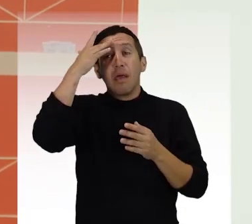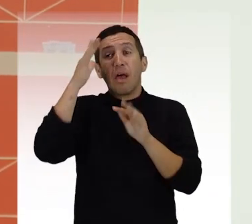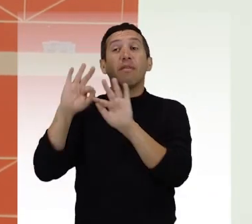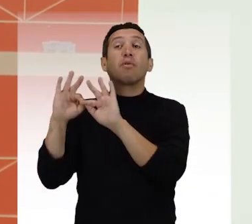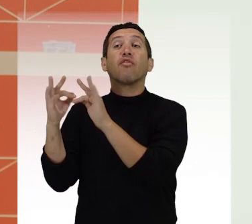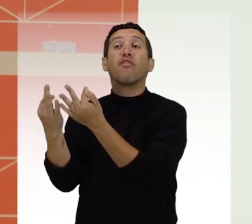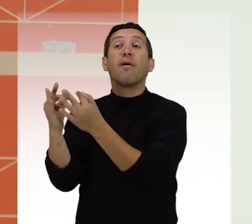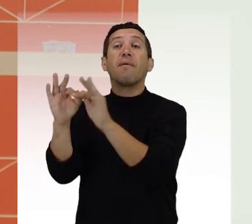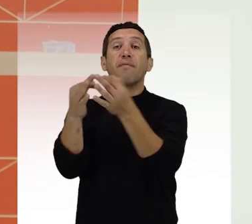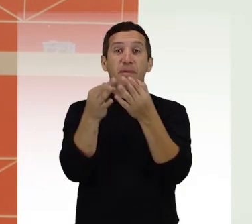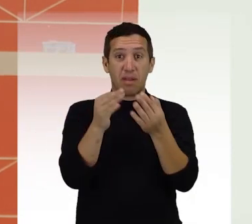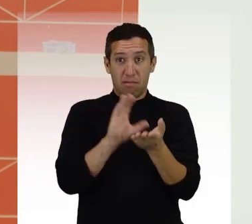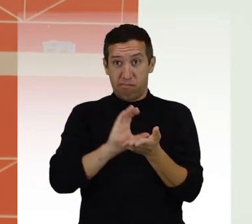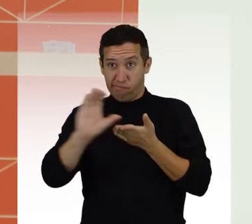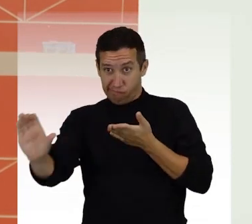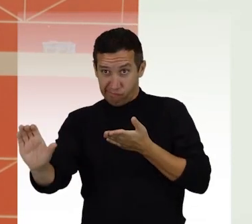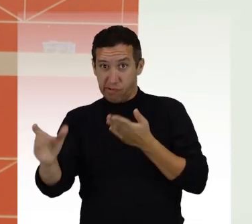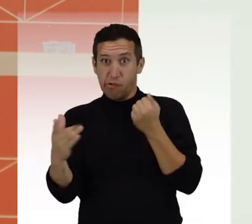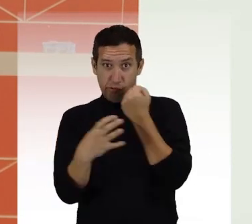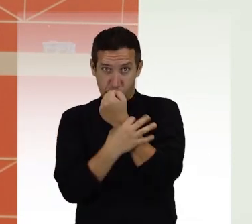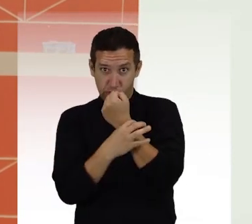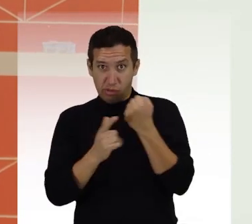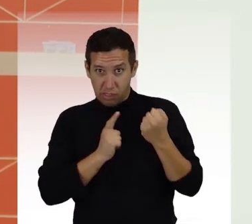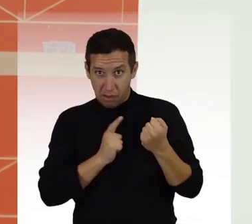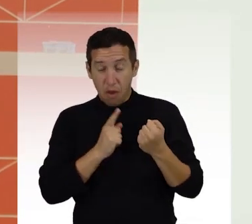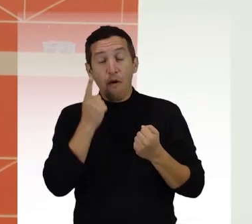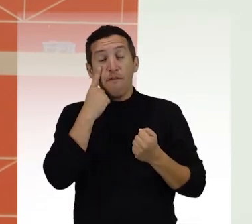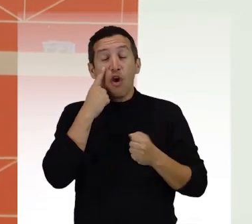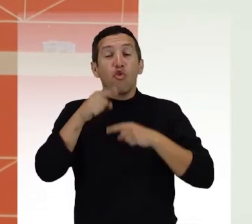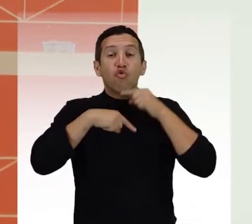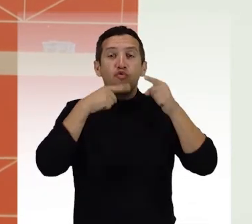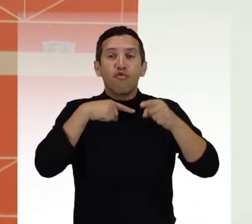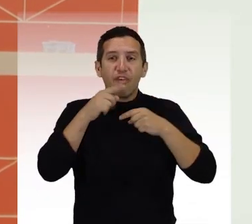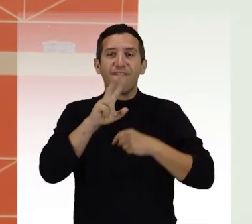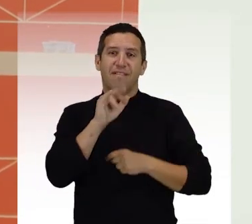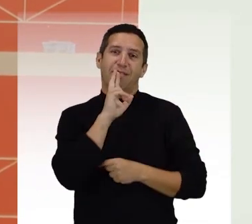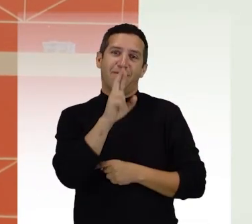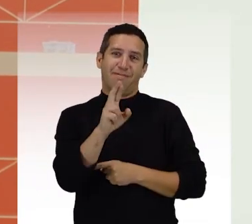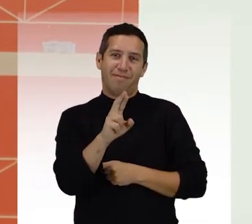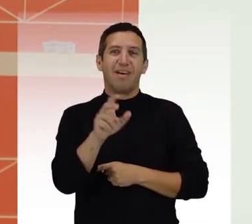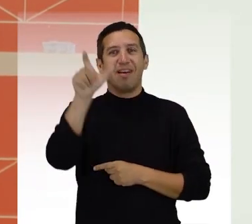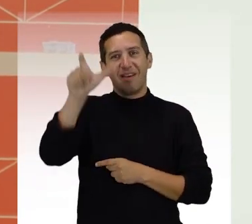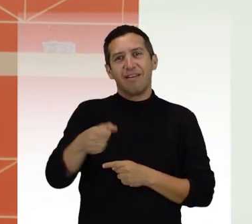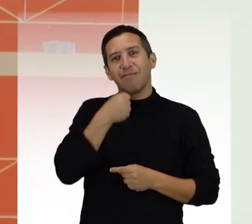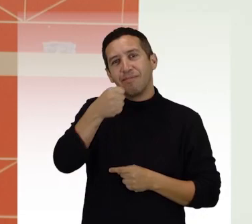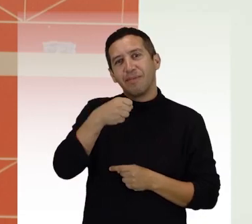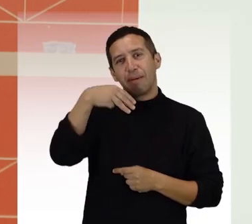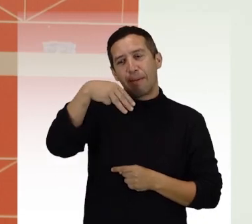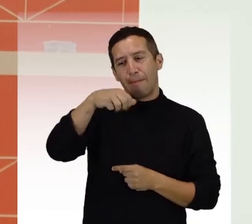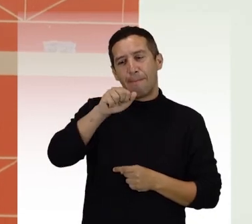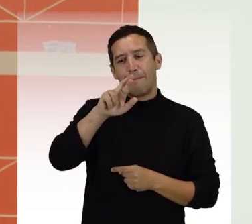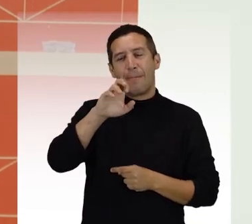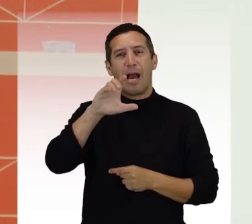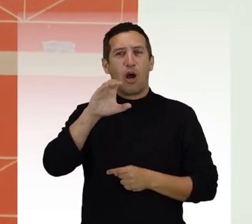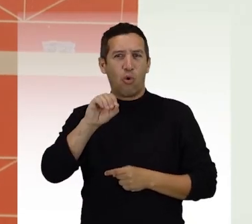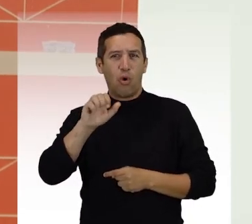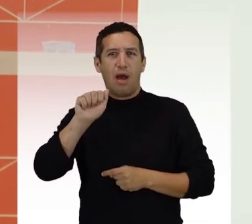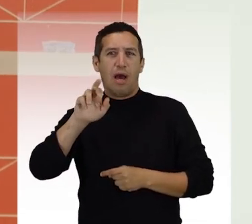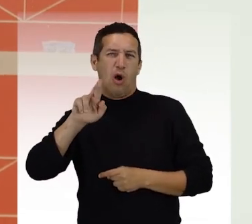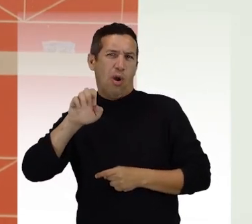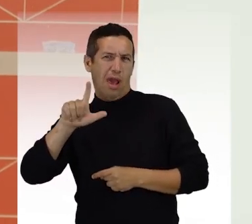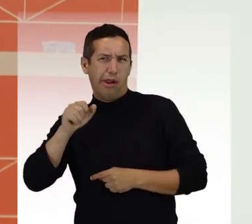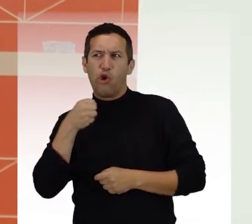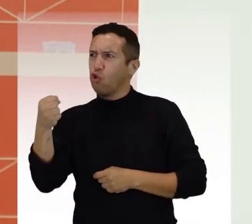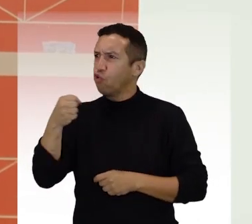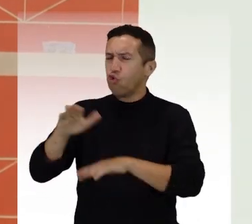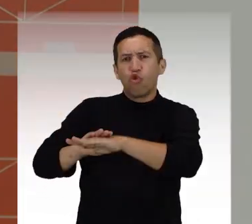foram receberam seguro? Essas dúvidas nós vamos tirar na reportagem especial de Marco Aurélio, que esteve em Brumadinho e